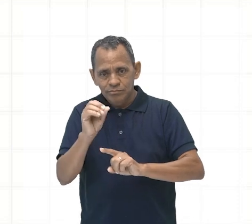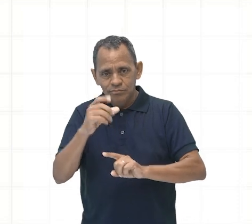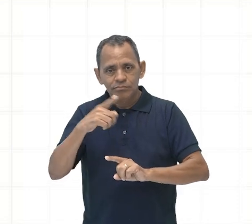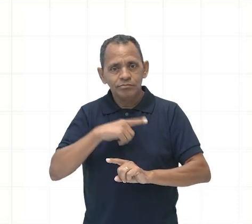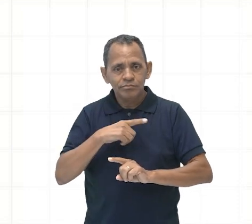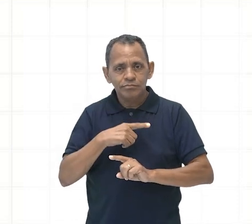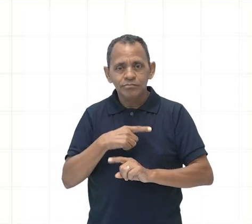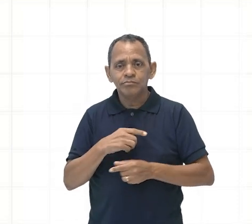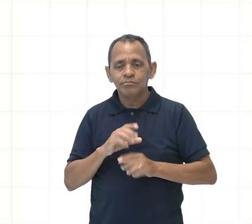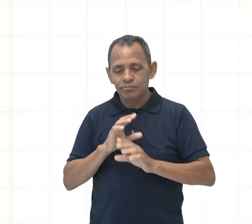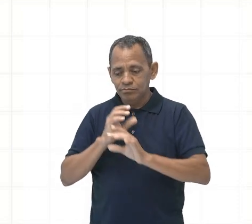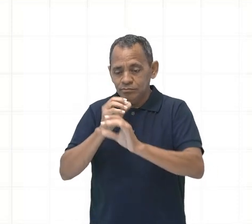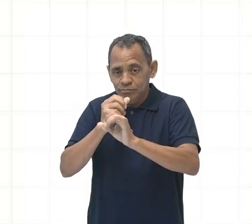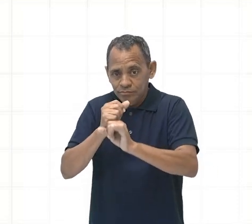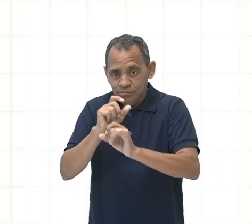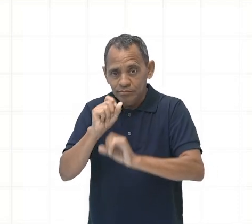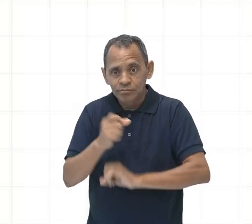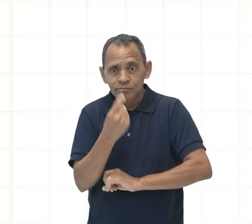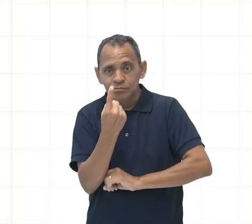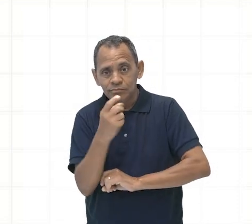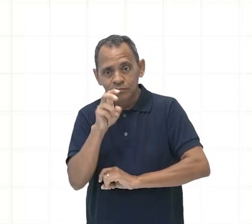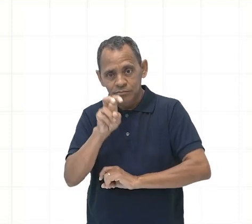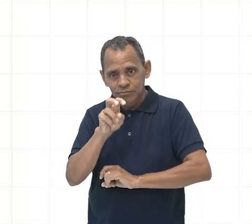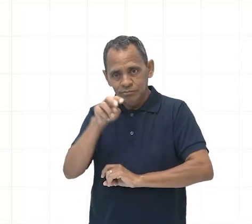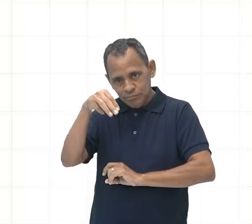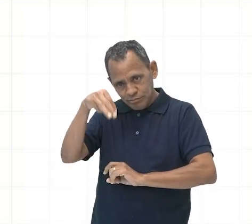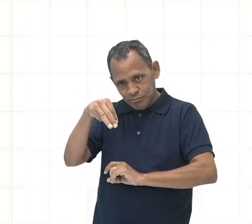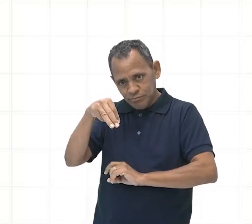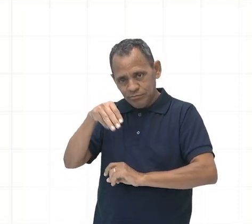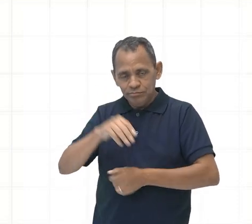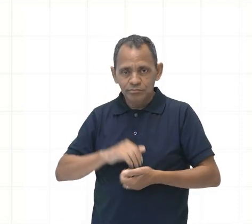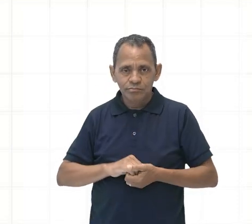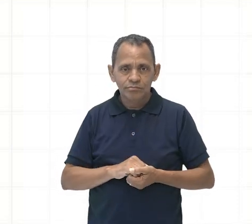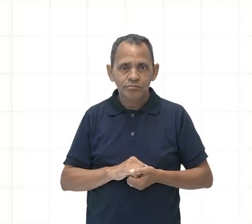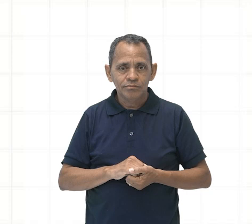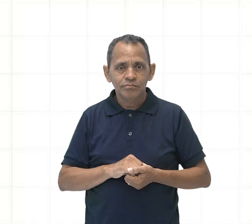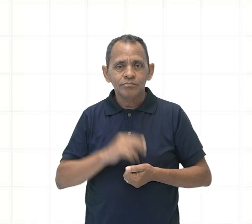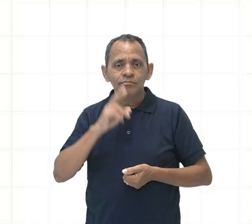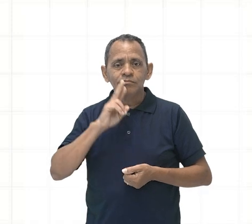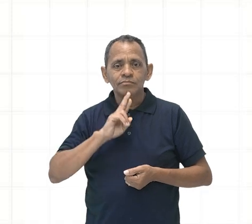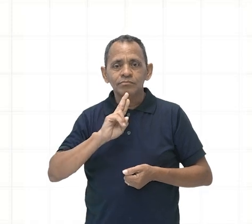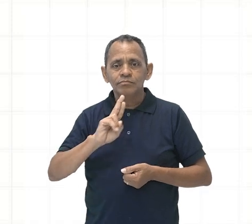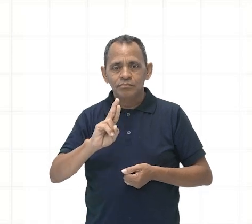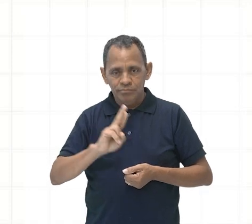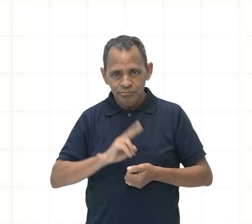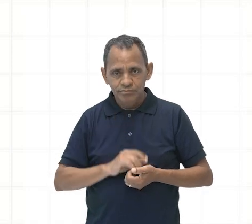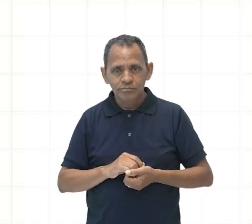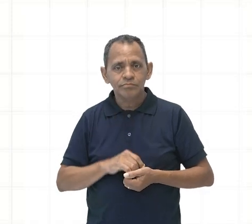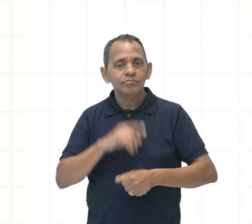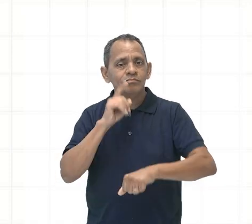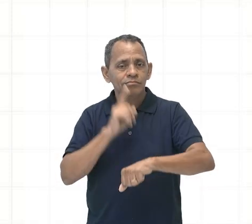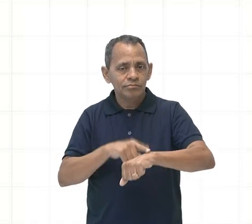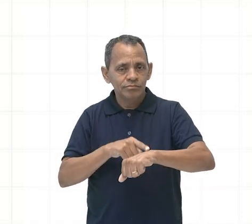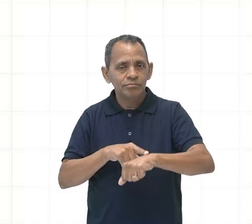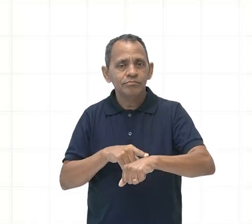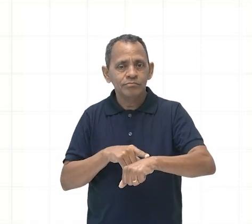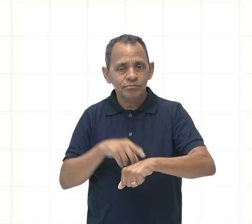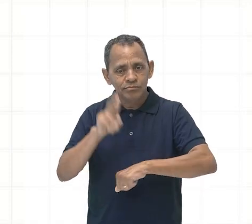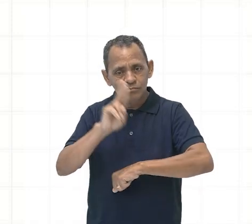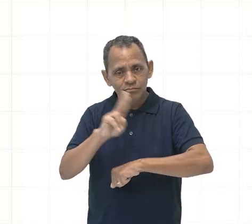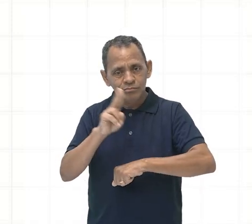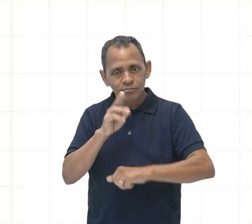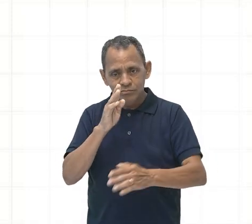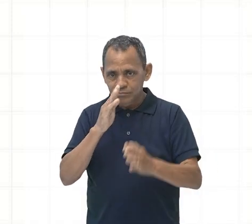15 minutos. Então, aqui, ó, o resultado, o tempo gasto pelos robôs,